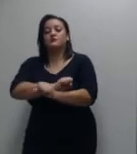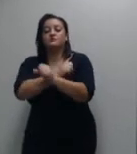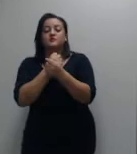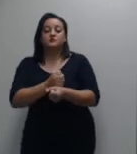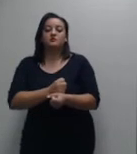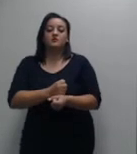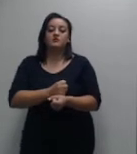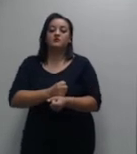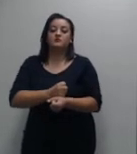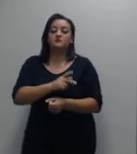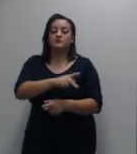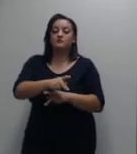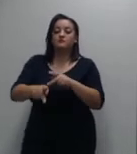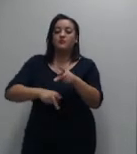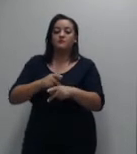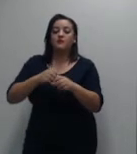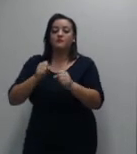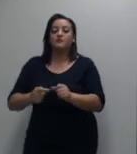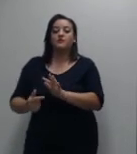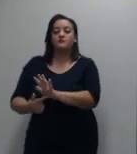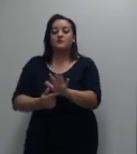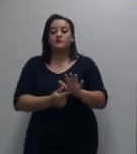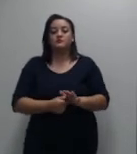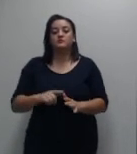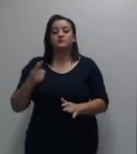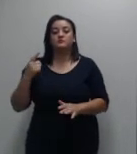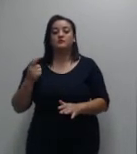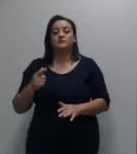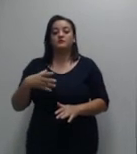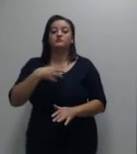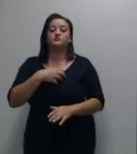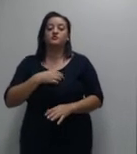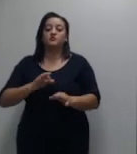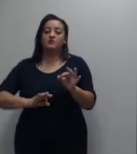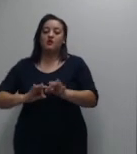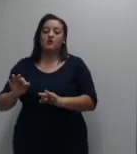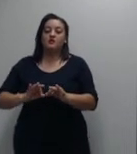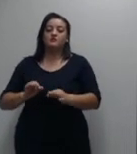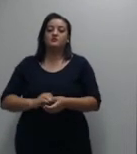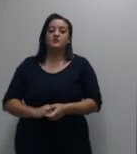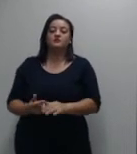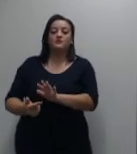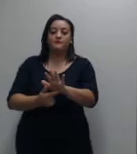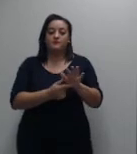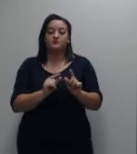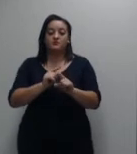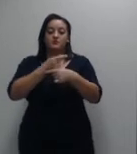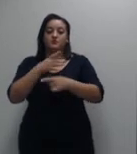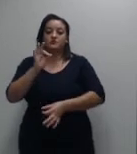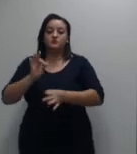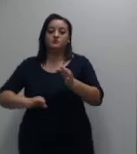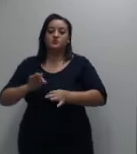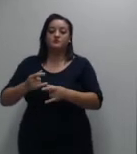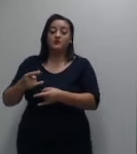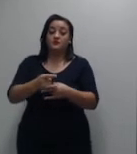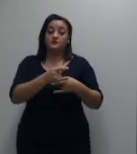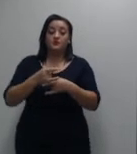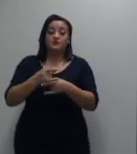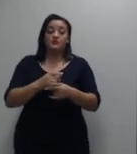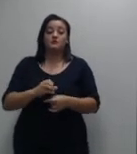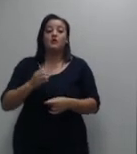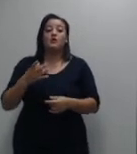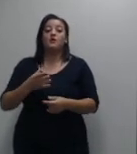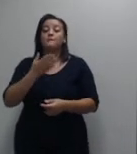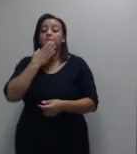poderão apresentar memoriais e de forma fundamentada manifestar oposição julgamento virtual ou